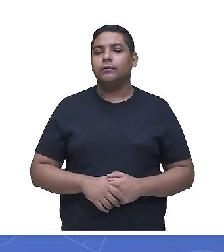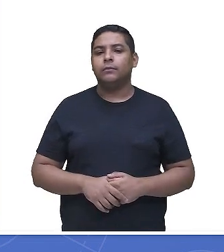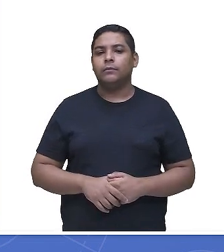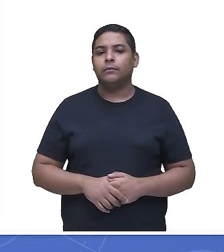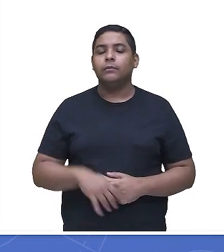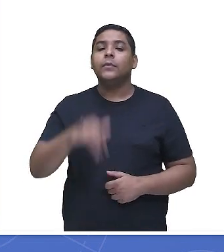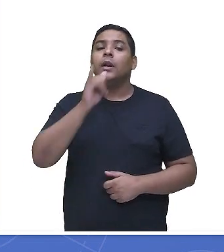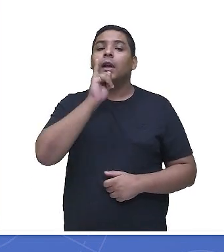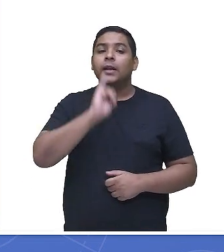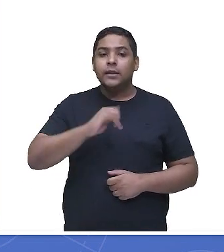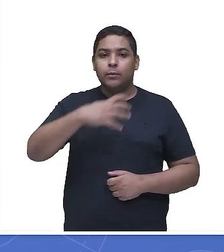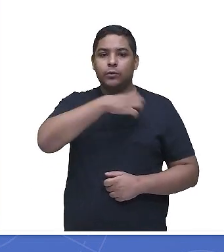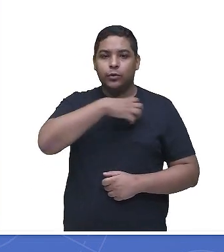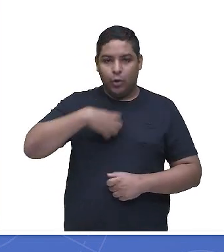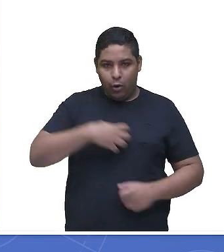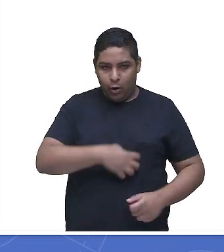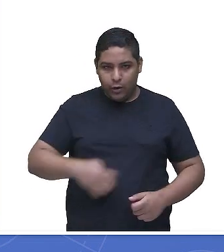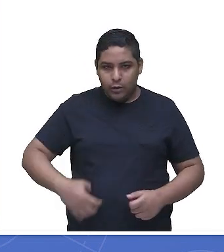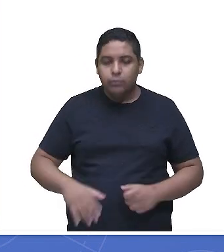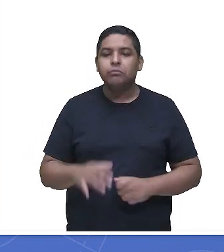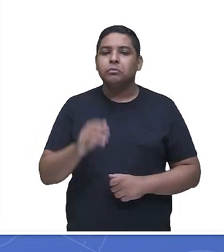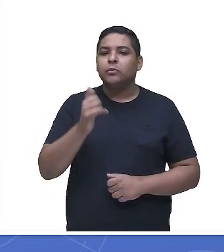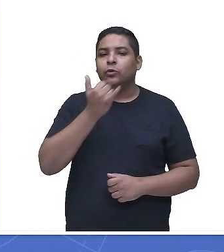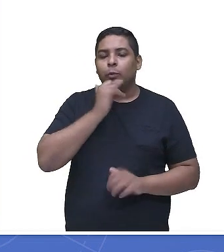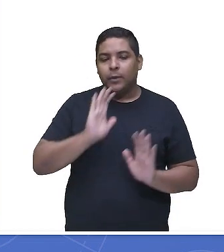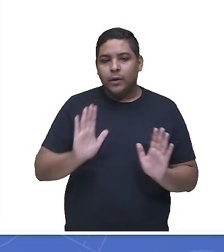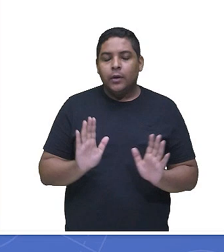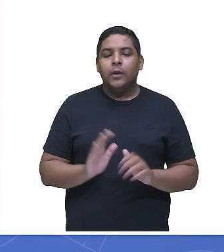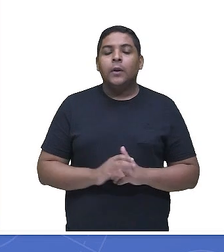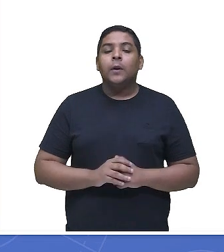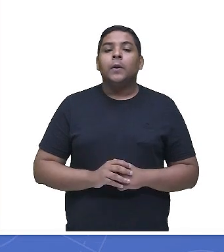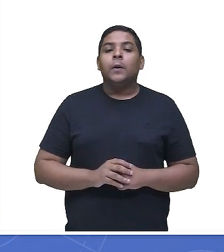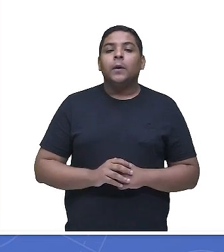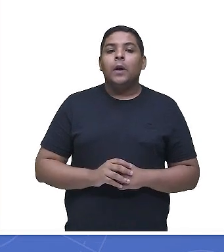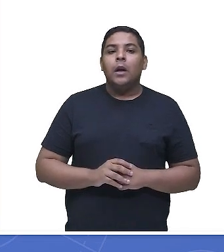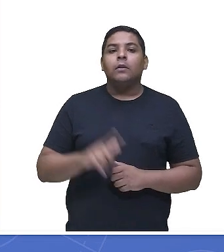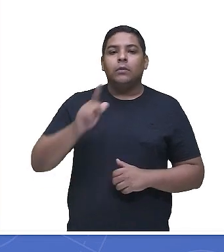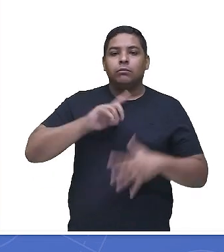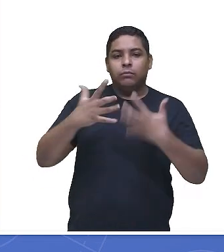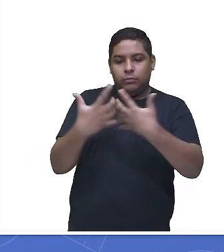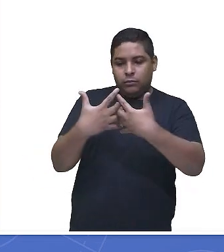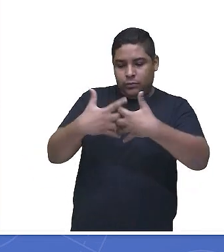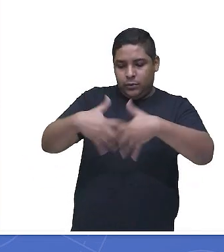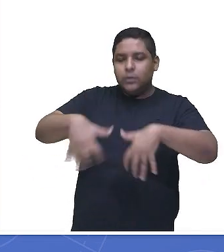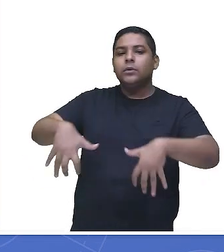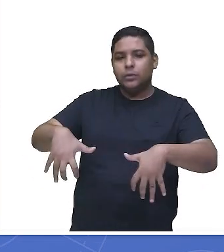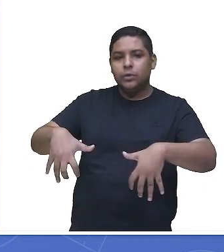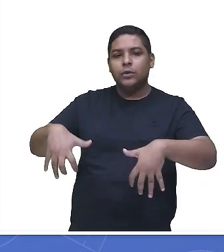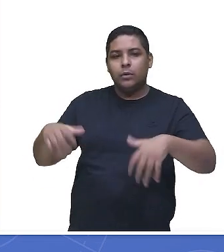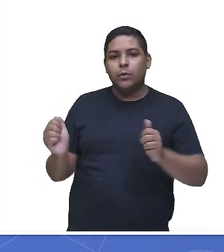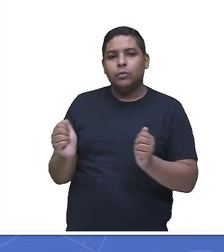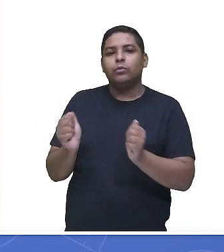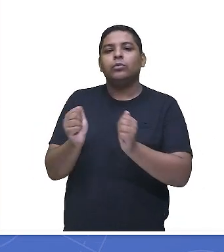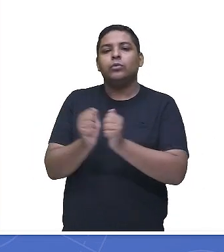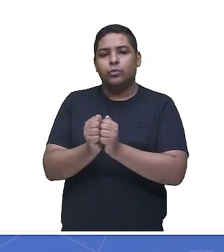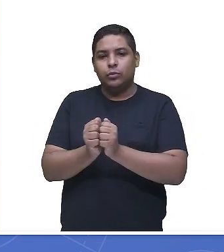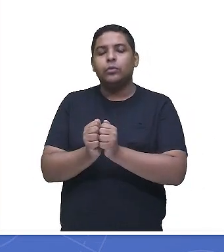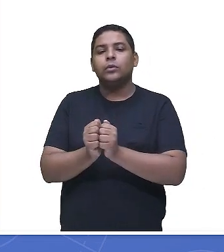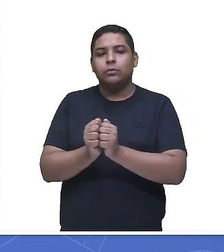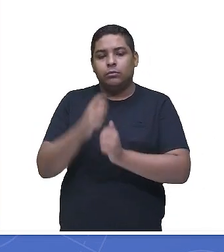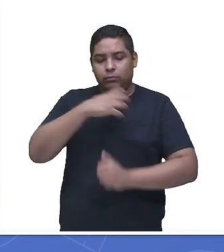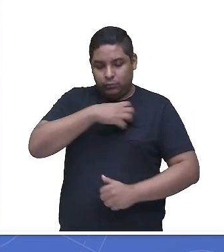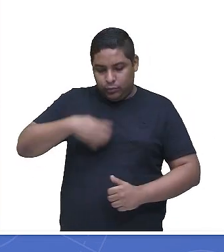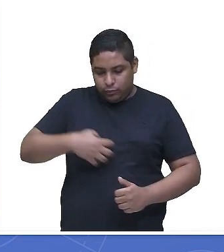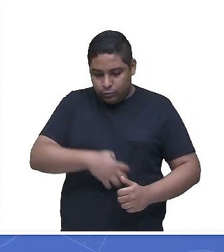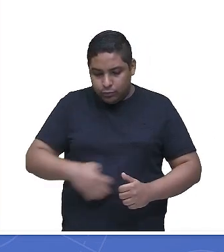exemplo de órgão, tá? Então, reunião de órgãos, eu tenho um sistema. Então, reunião de vários de órgãos, de ossos,